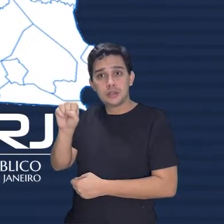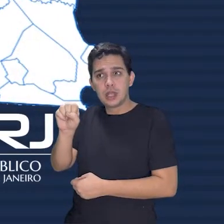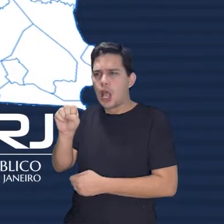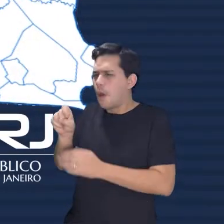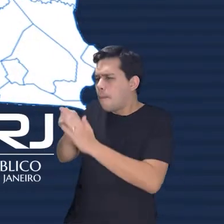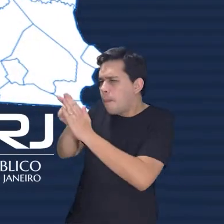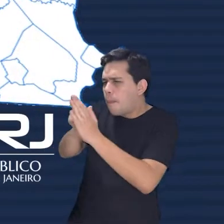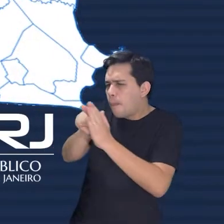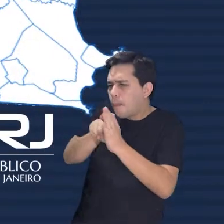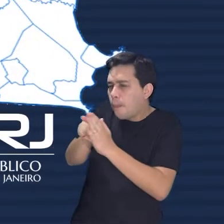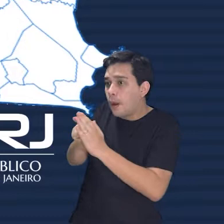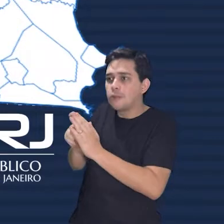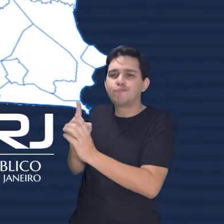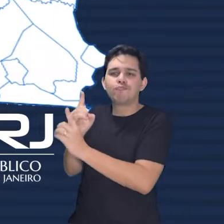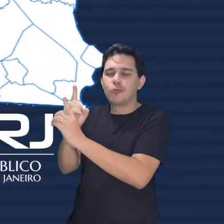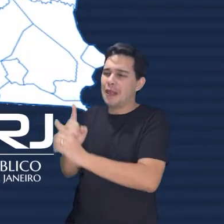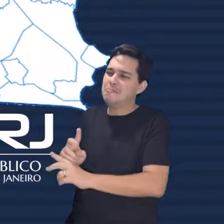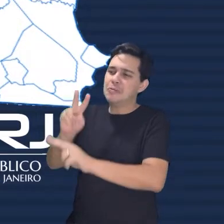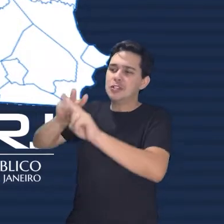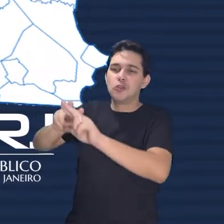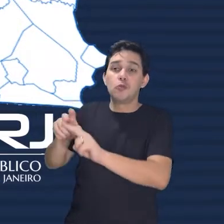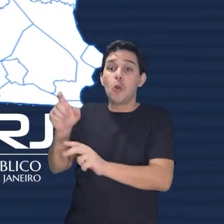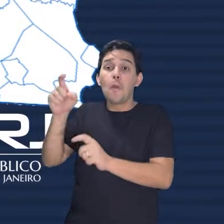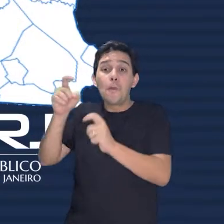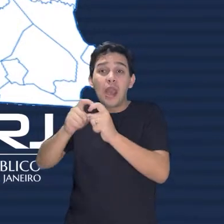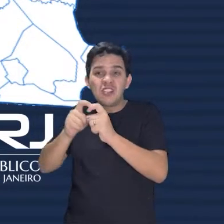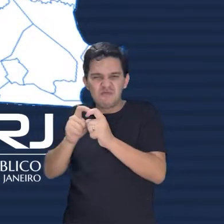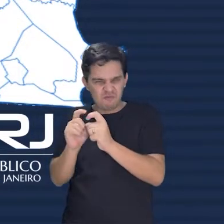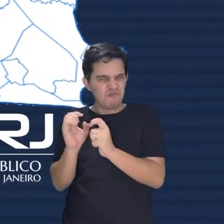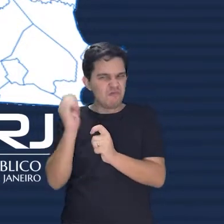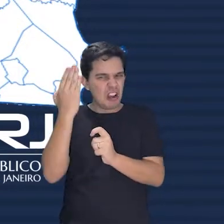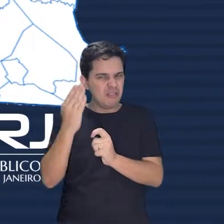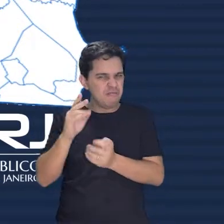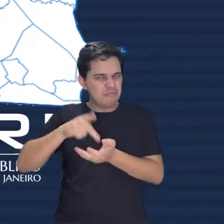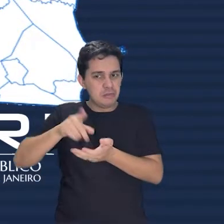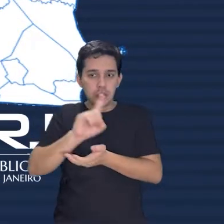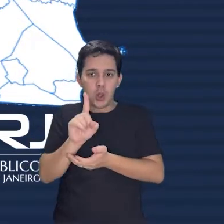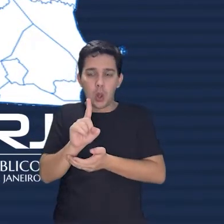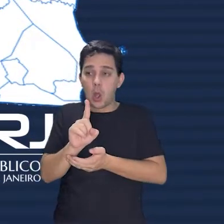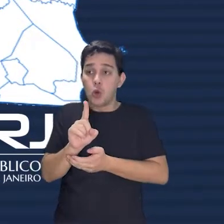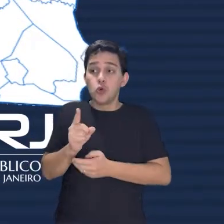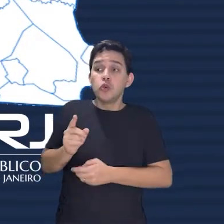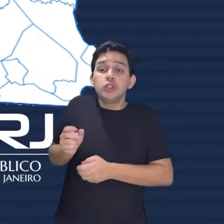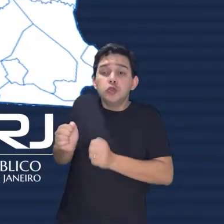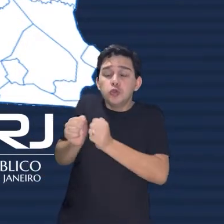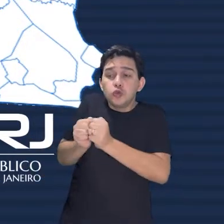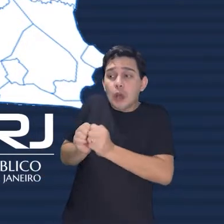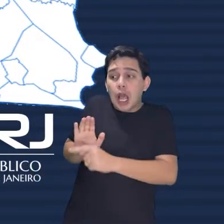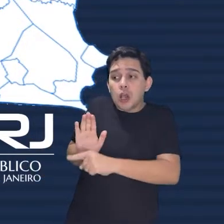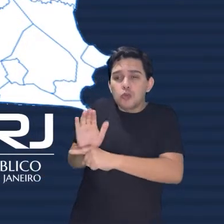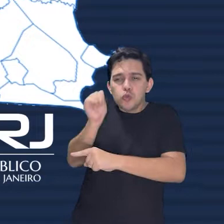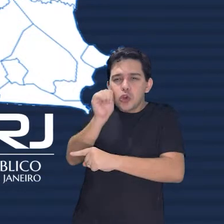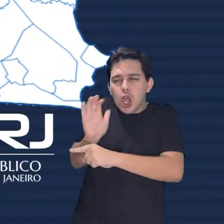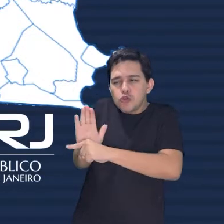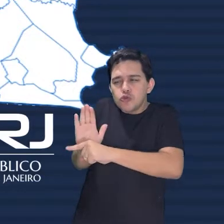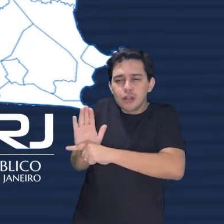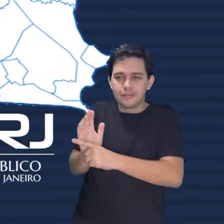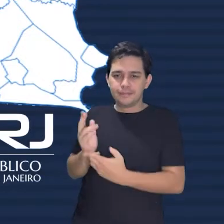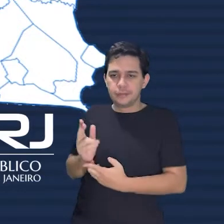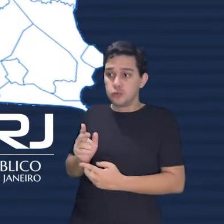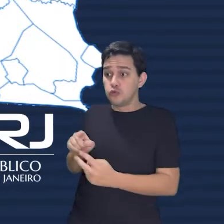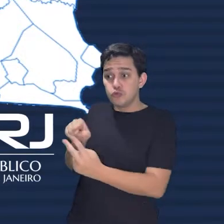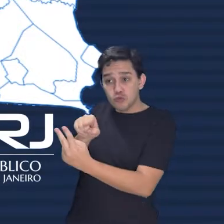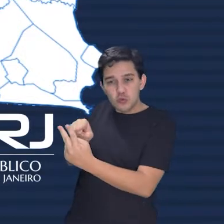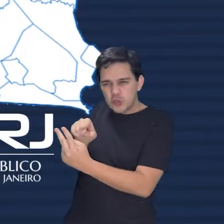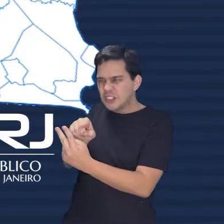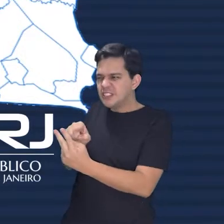médico e sua assistente por homicídio durante um procedimento estético clandestino de bioplastia. O crime aconteceu em